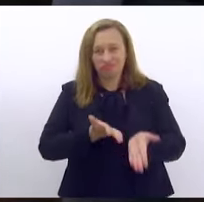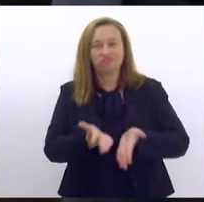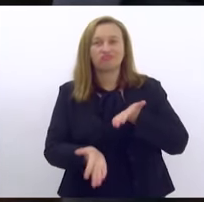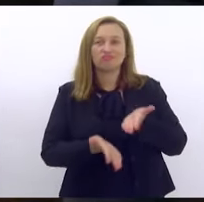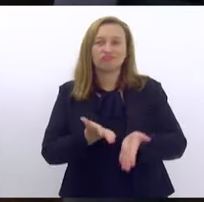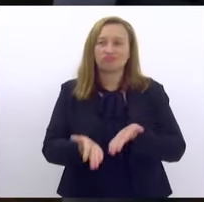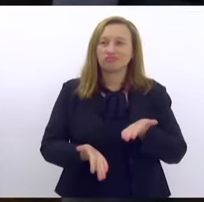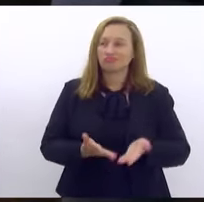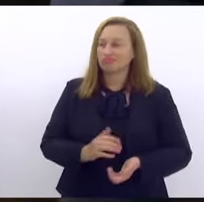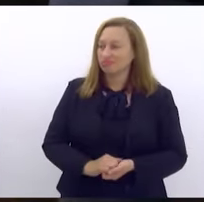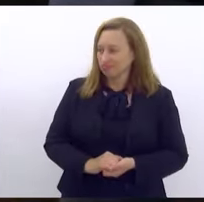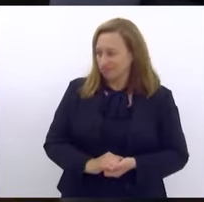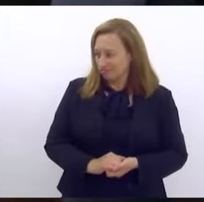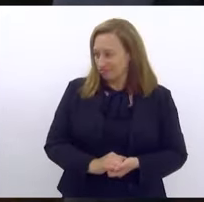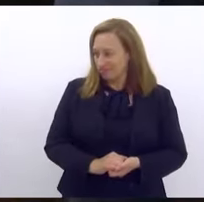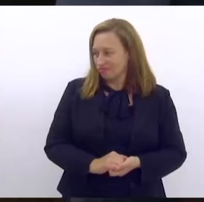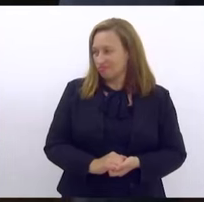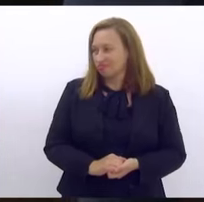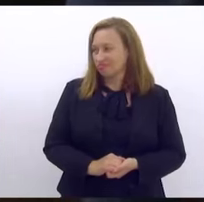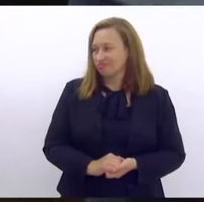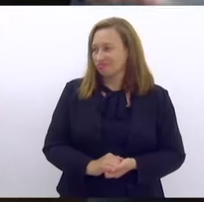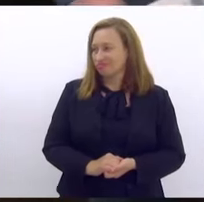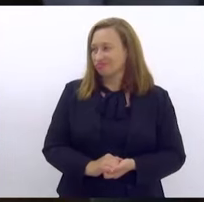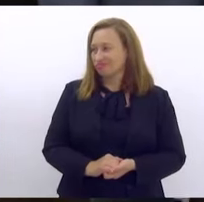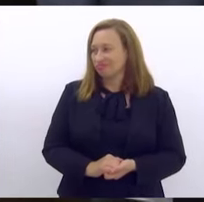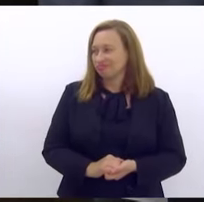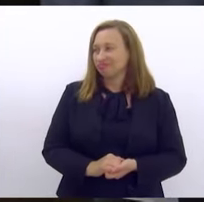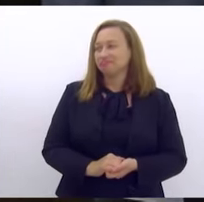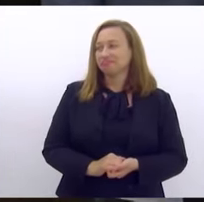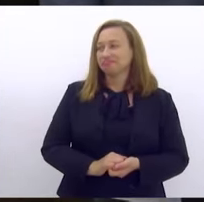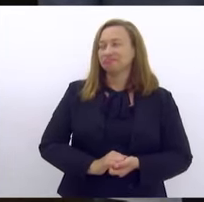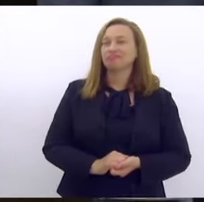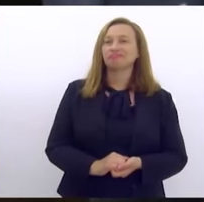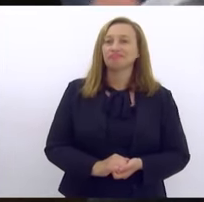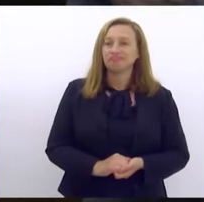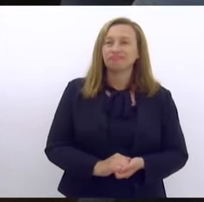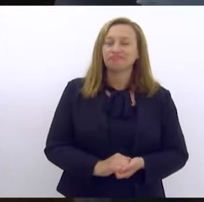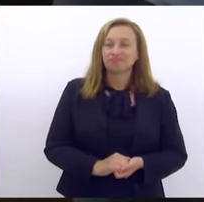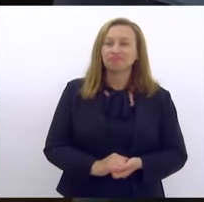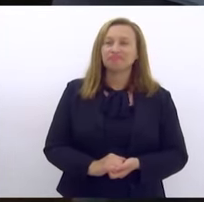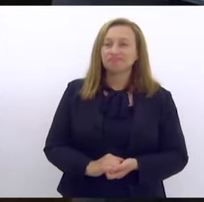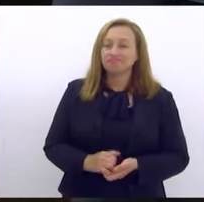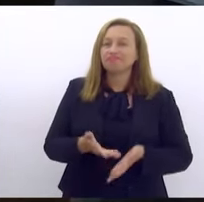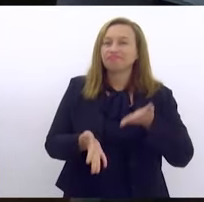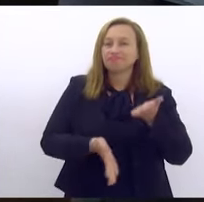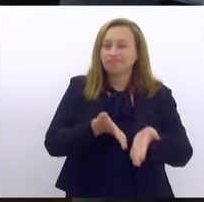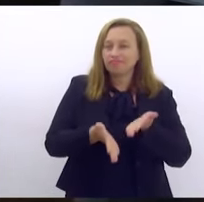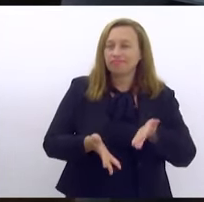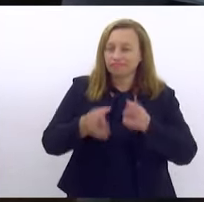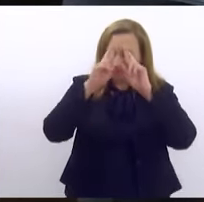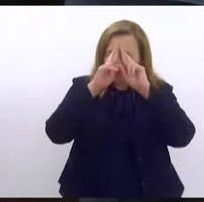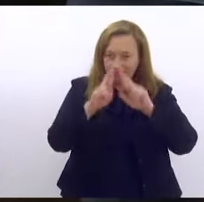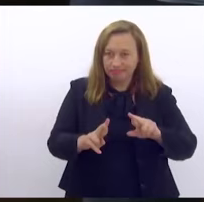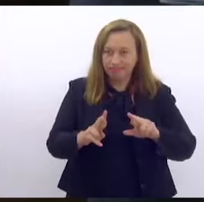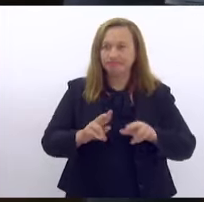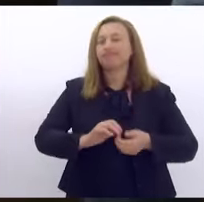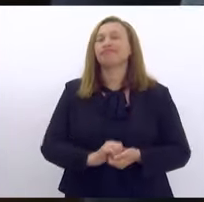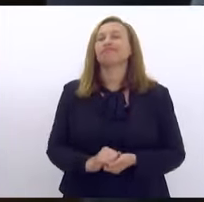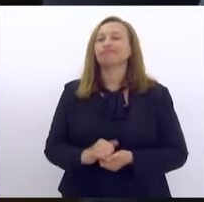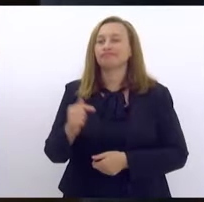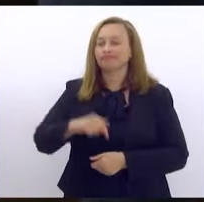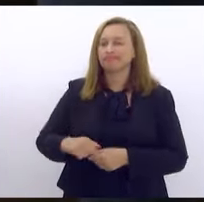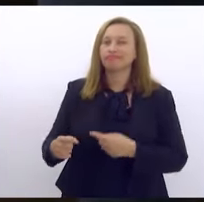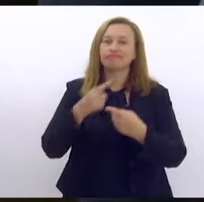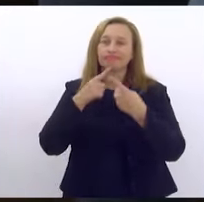sua pasta, dentre outras, mas principalmente à sua pasta. Vossa Excelência está tendo o cuidado, o respeito ao parlamento de estar aqui participando